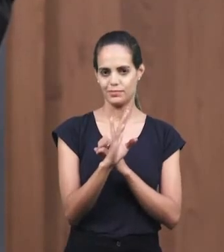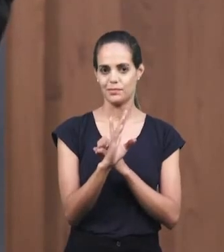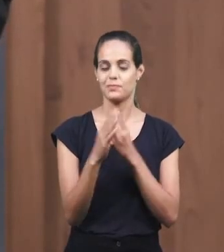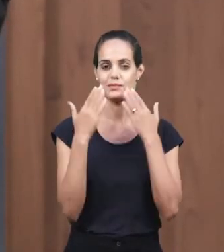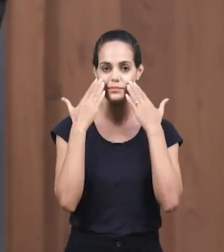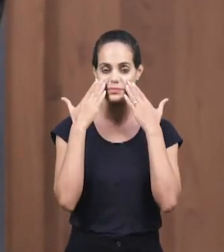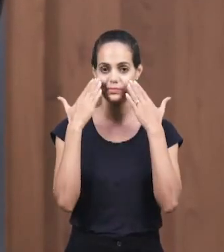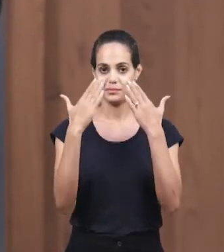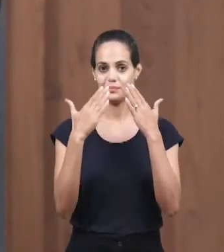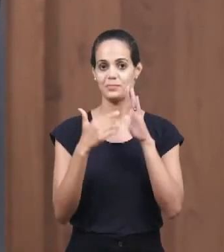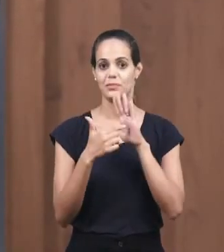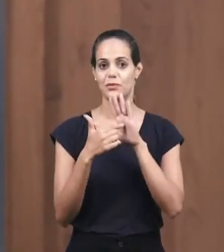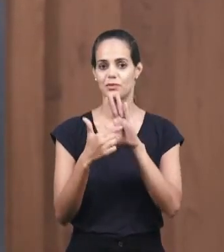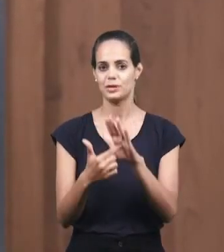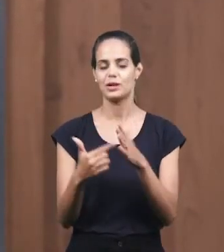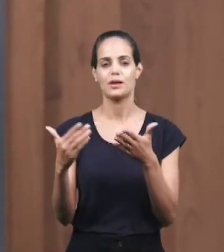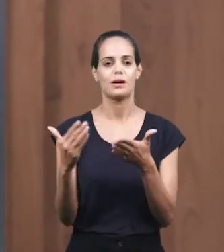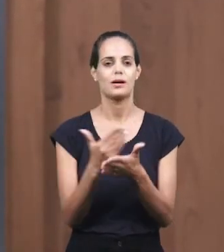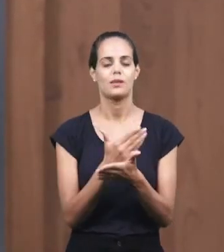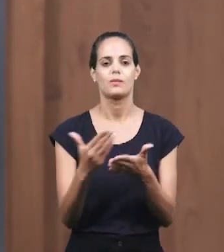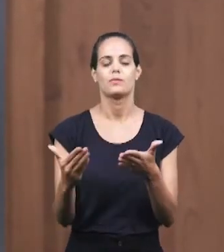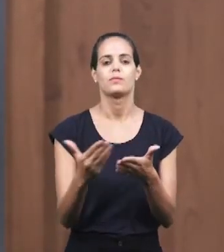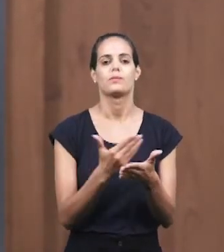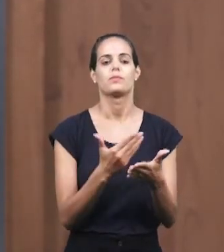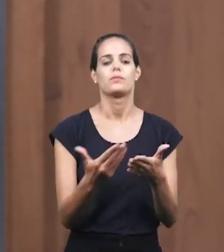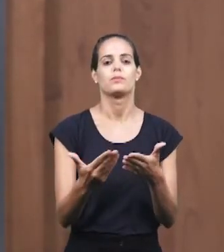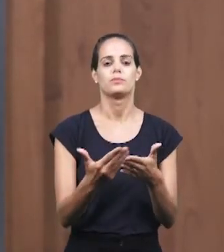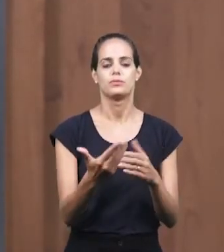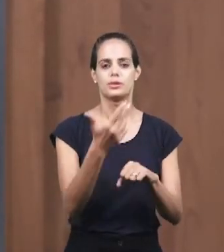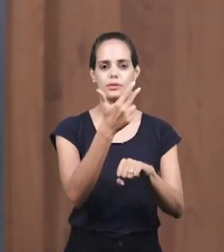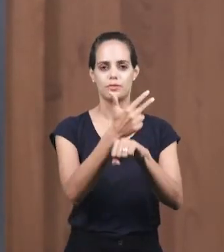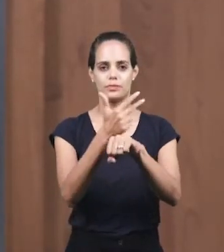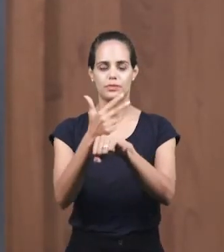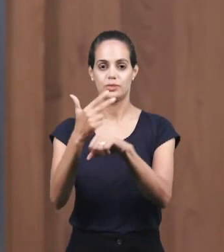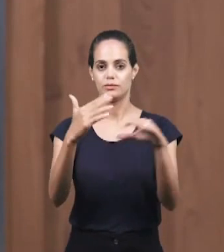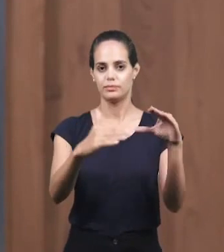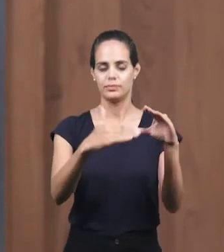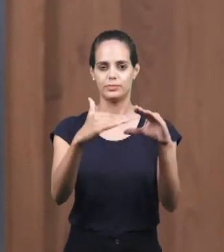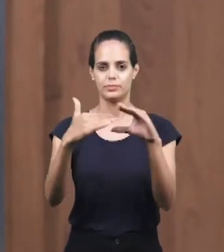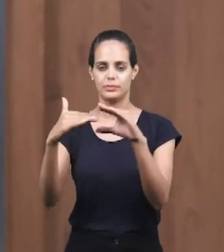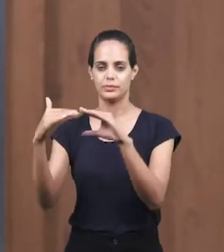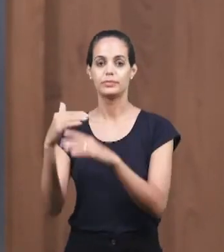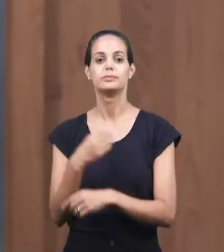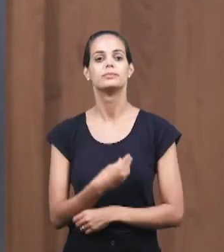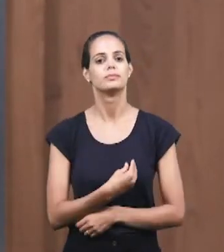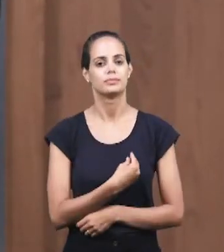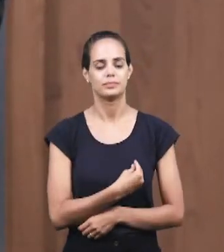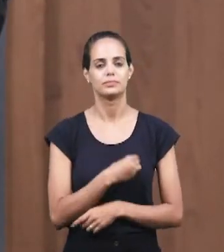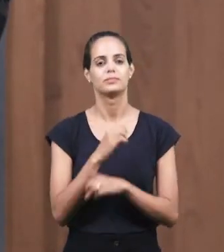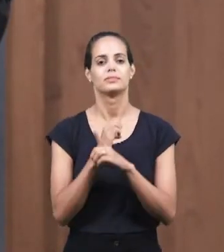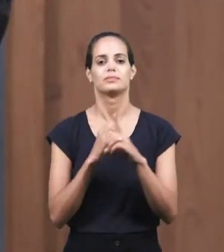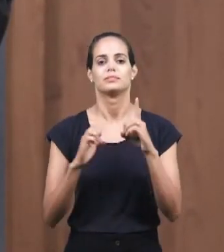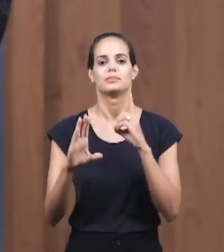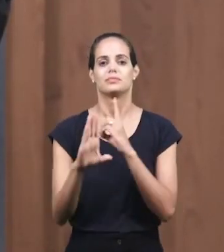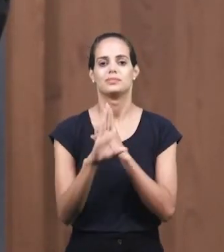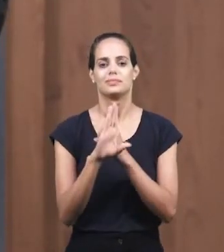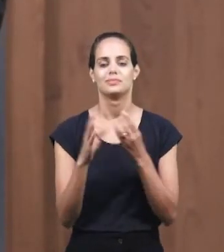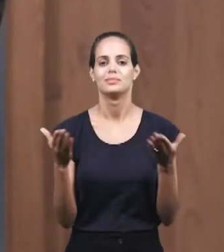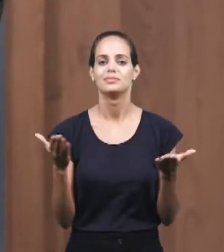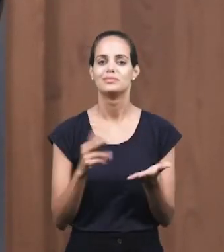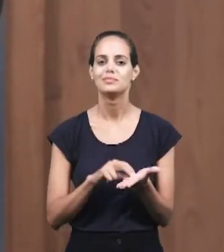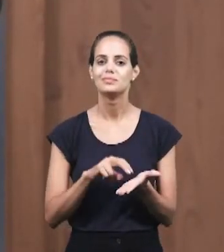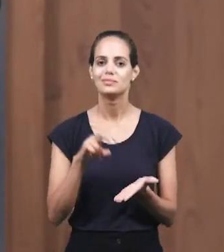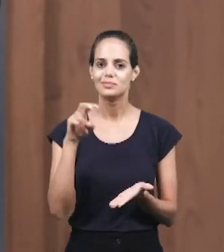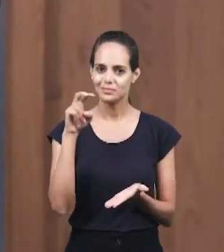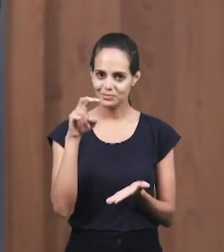apresentar alguns vídeos daqueles que foram enviados para a participação dos irmãos na Escola Bíblica Dominical de